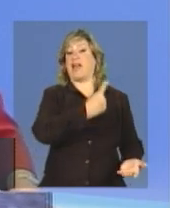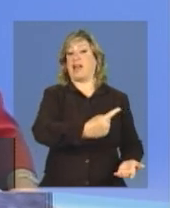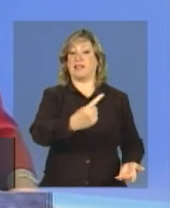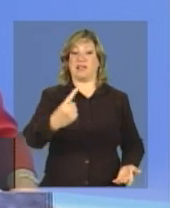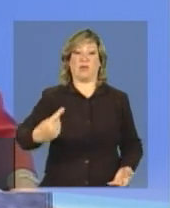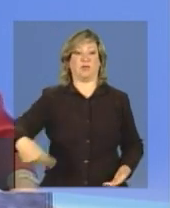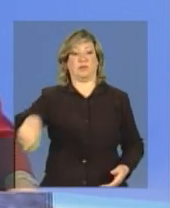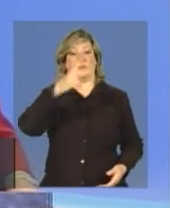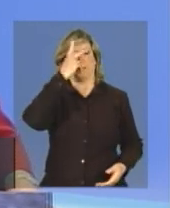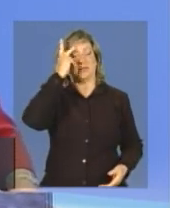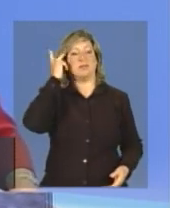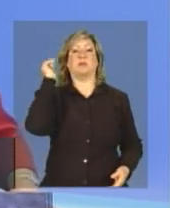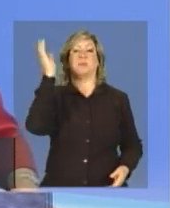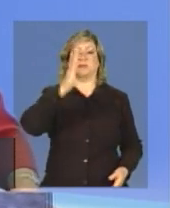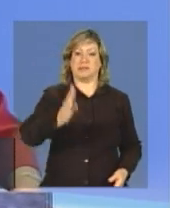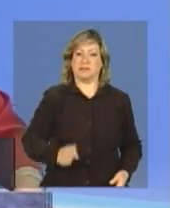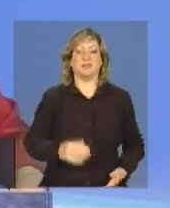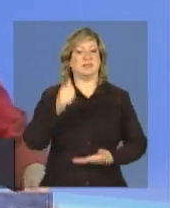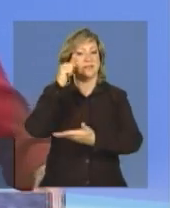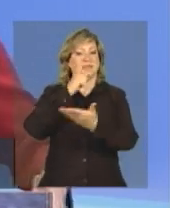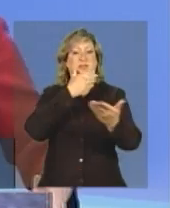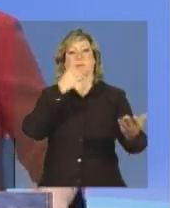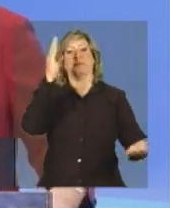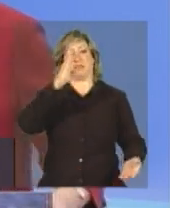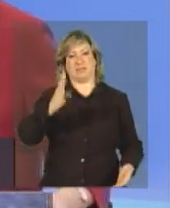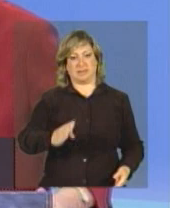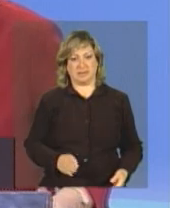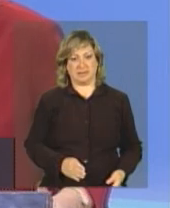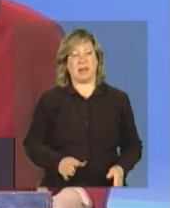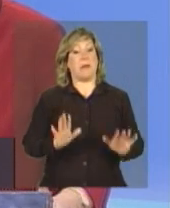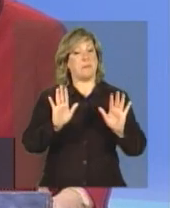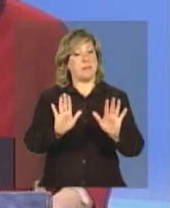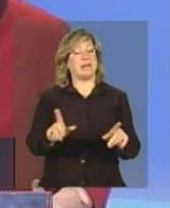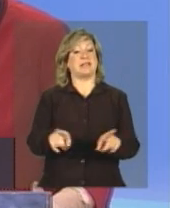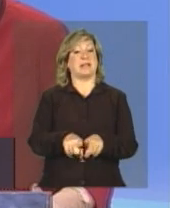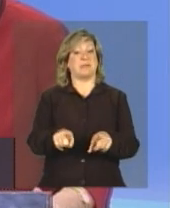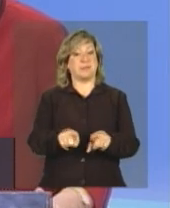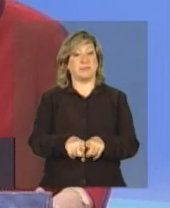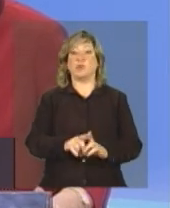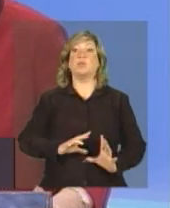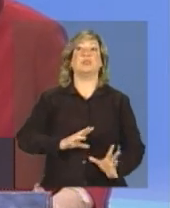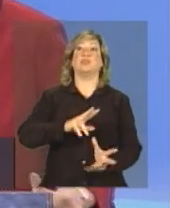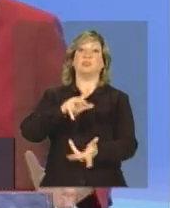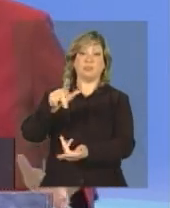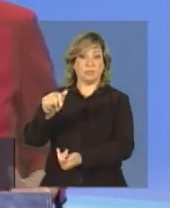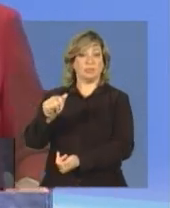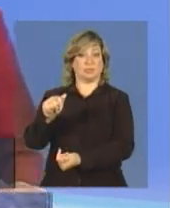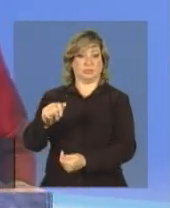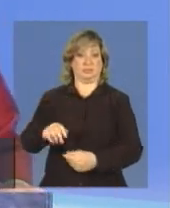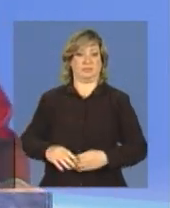um dos brasileiros e das brasileiras, mas também do mundo.